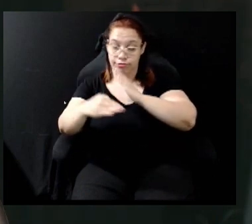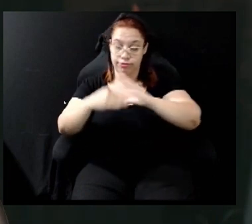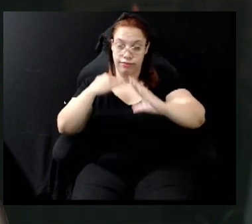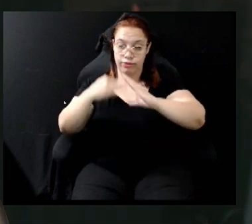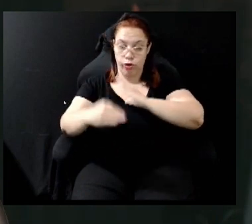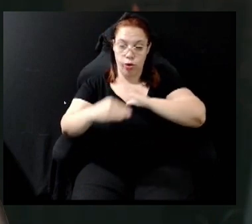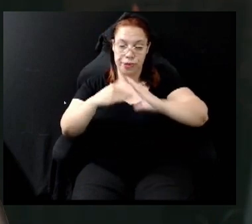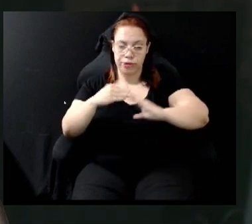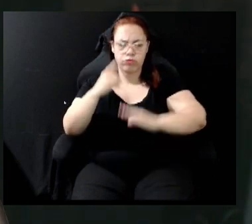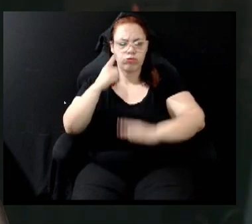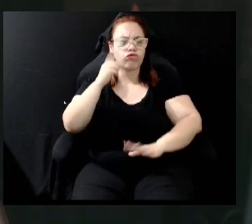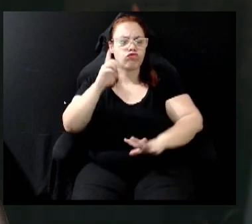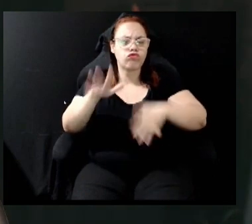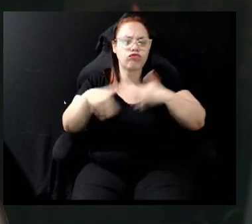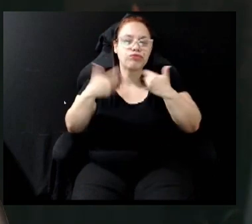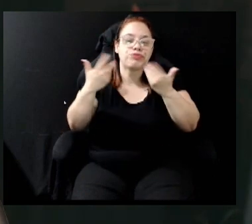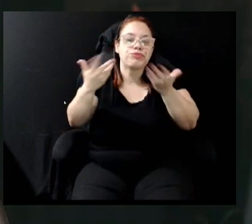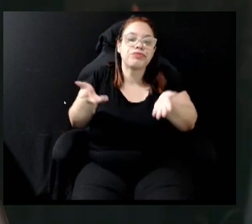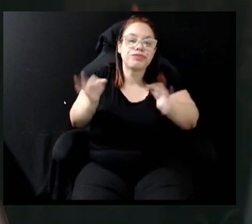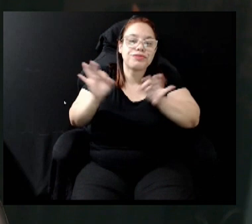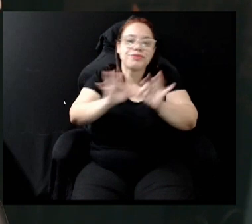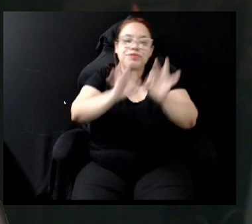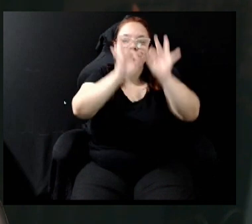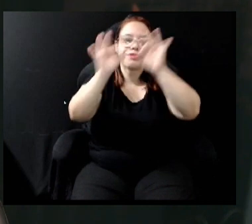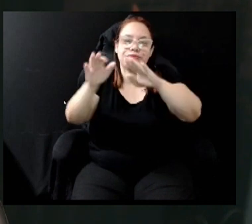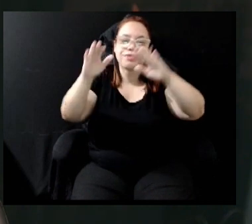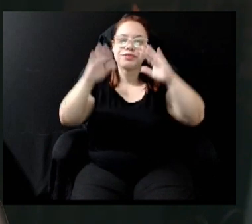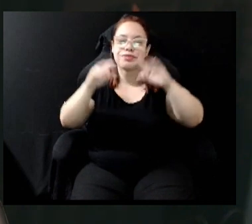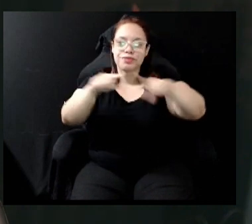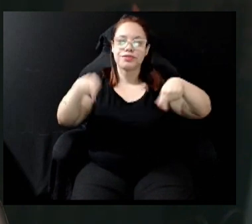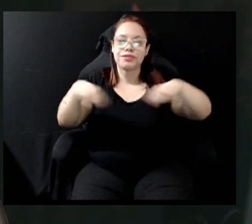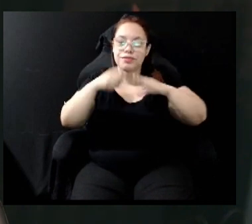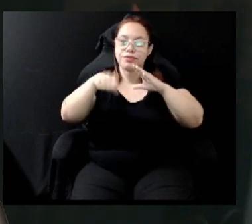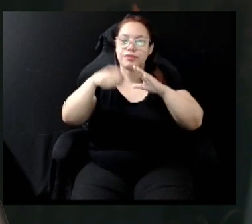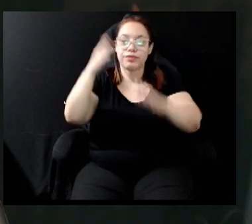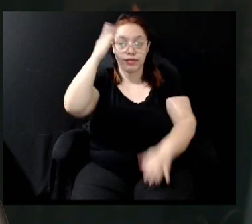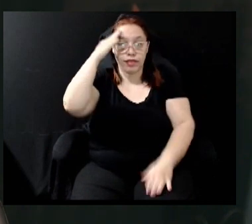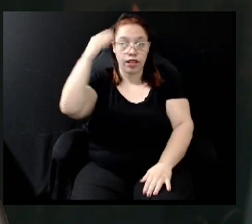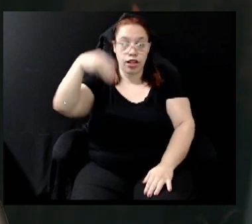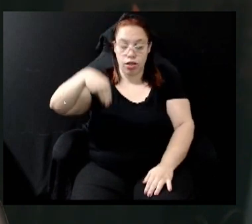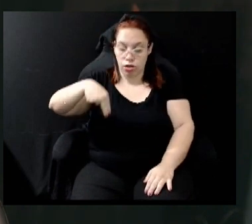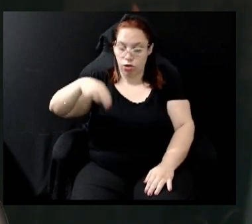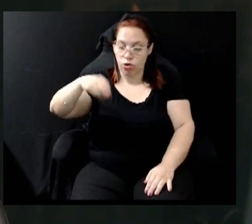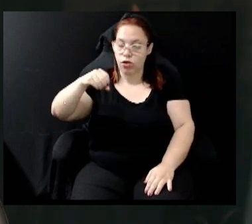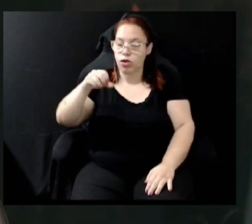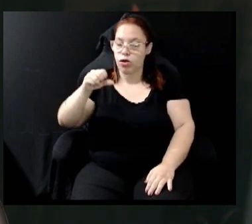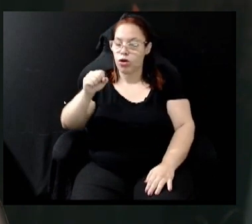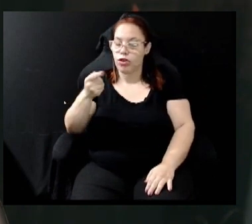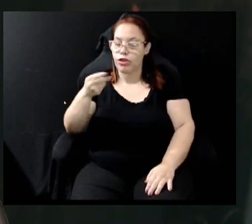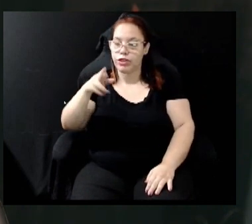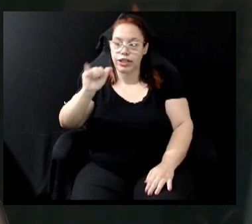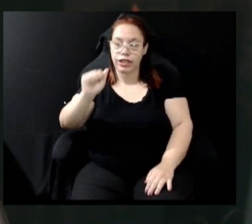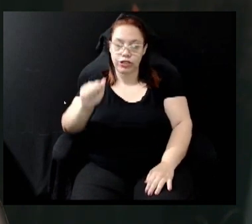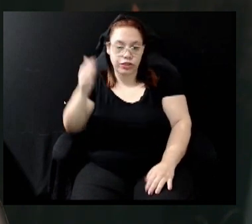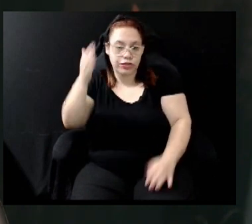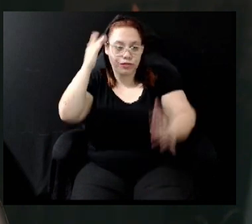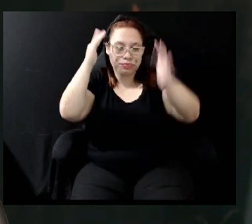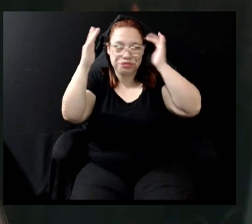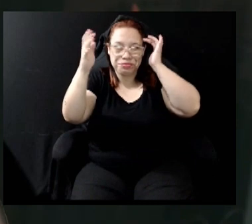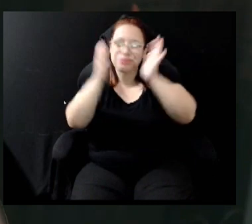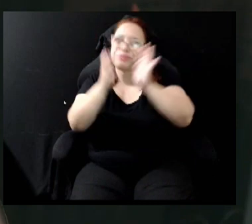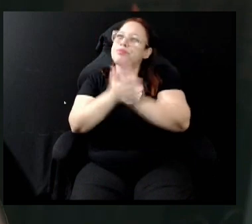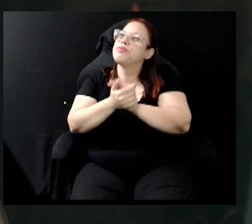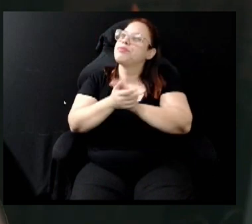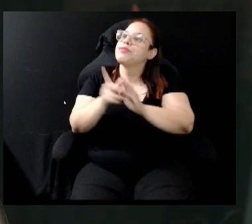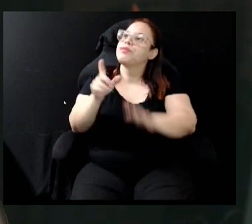saber o que essa turma que tá assistindo o Estúdio Câmara quer saber sobre nostalgia, quer dizer sobre nostalgia. Vamos lá, então. A